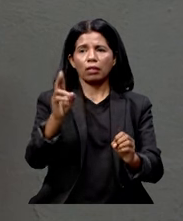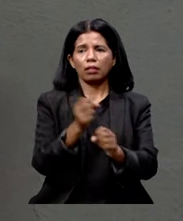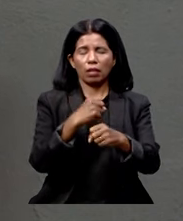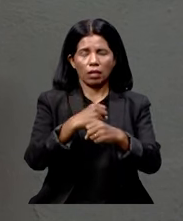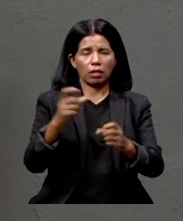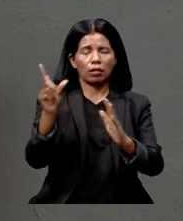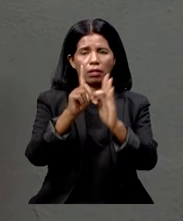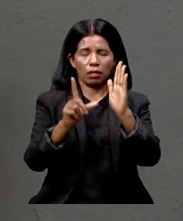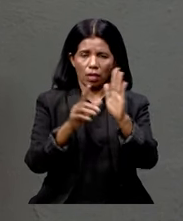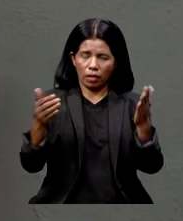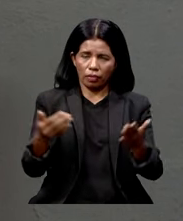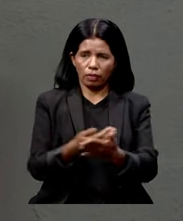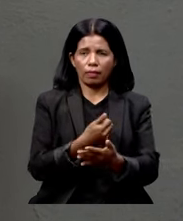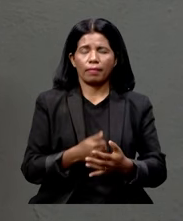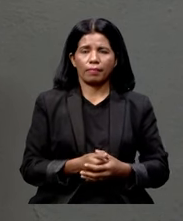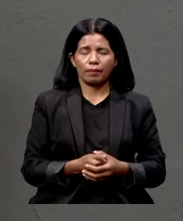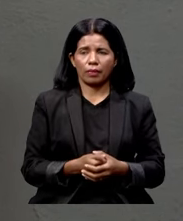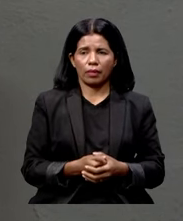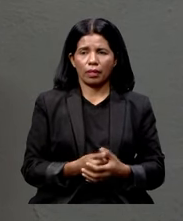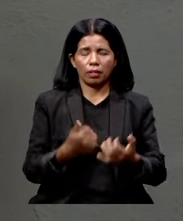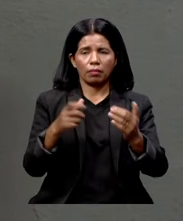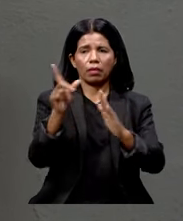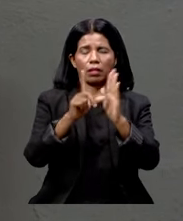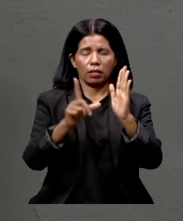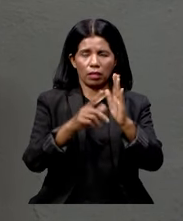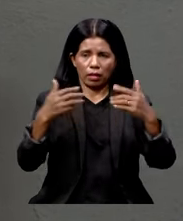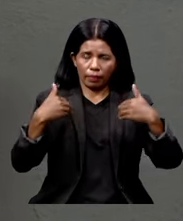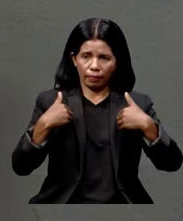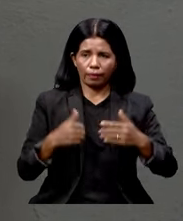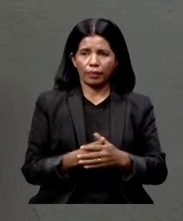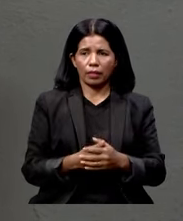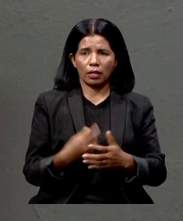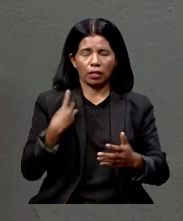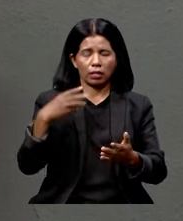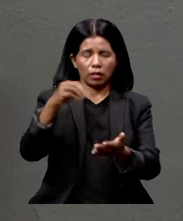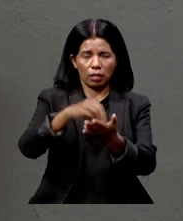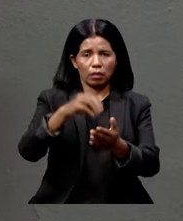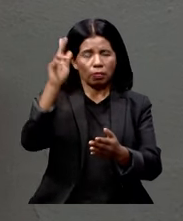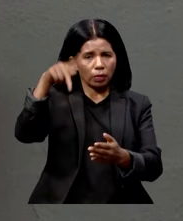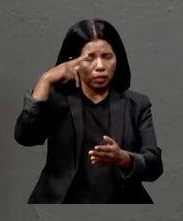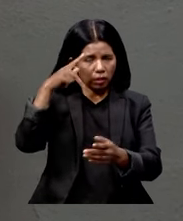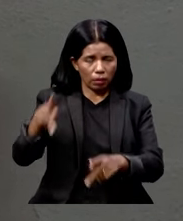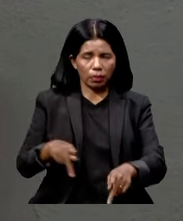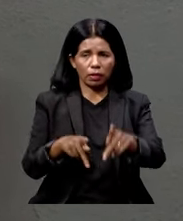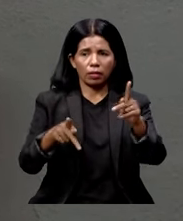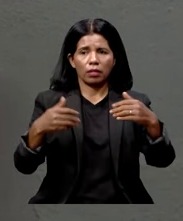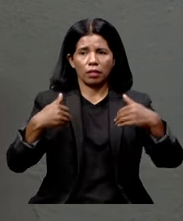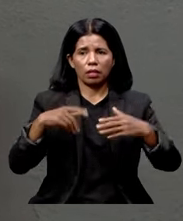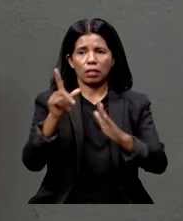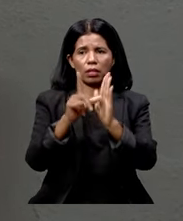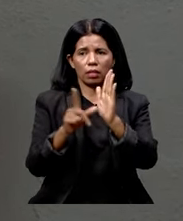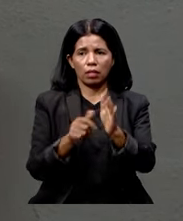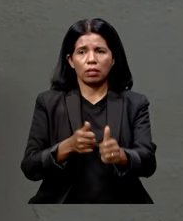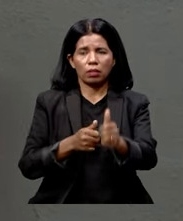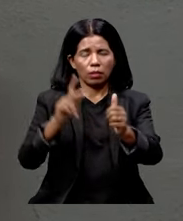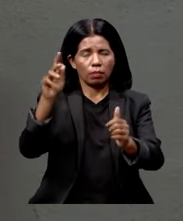fom. Ne mesmo que órgão legislativo ni ia. Tô precisando de política pública. Politik ini biar bahwa halu lain ni kan tuir